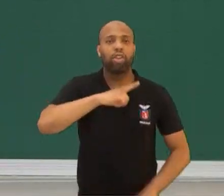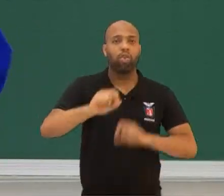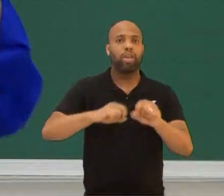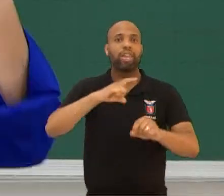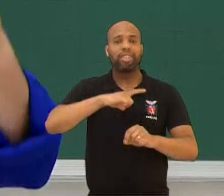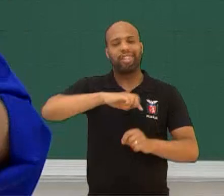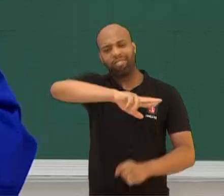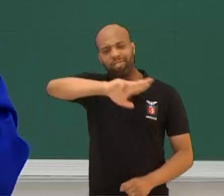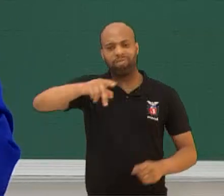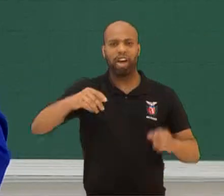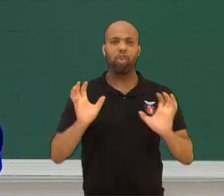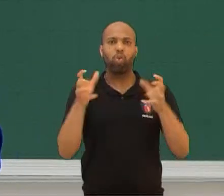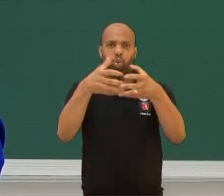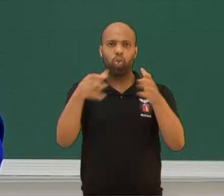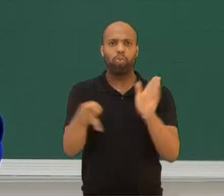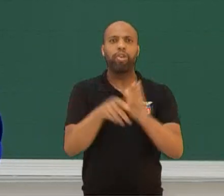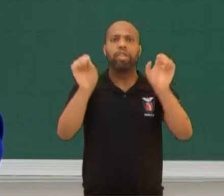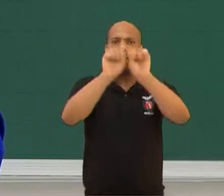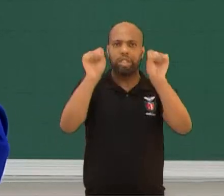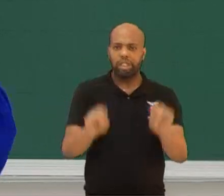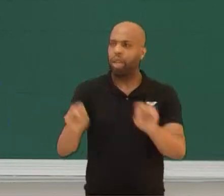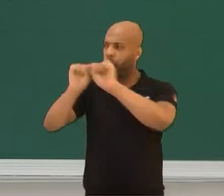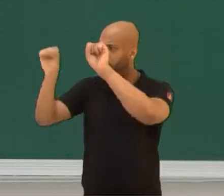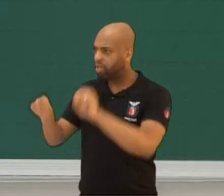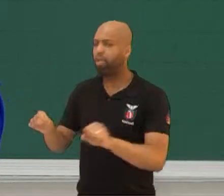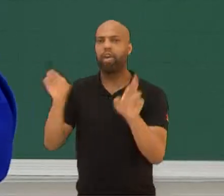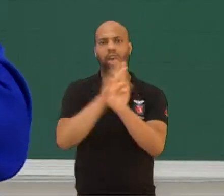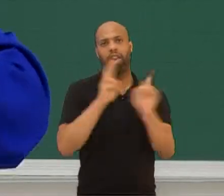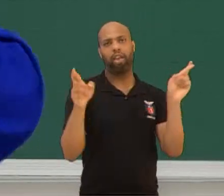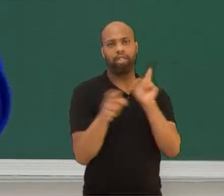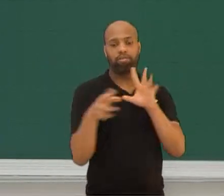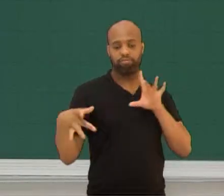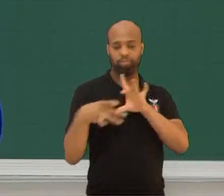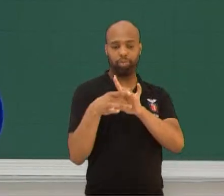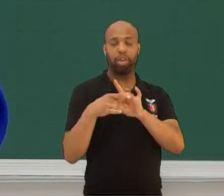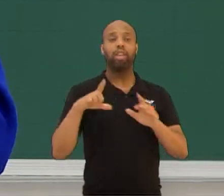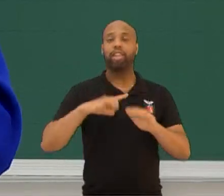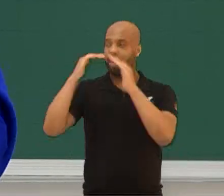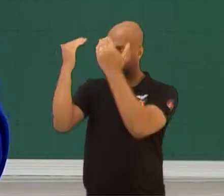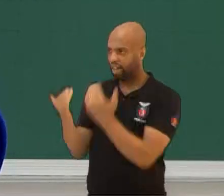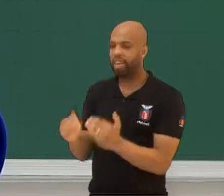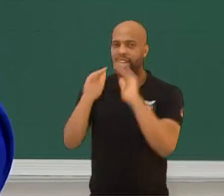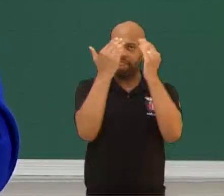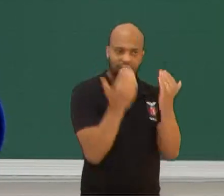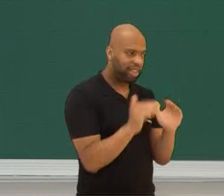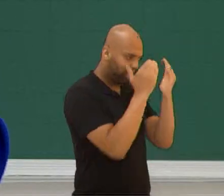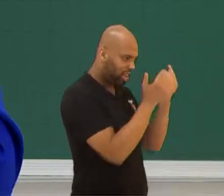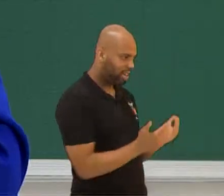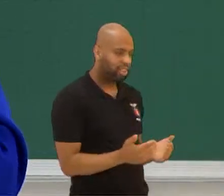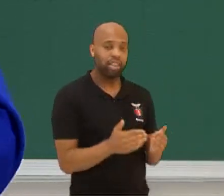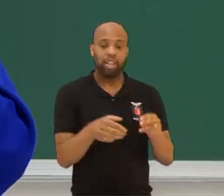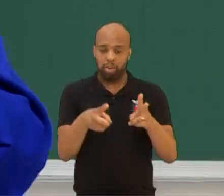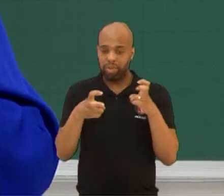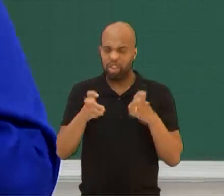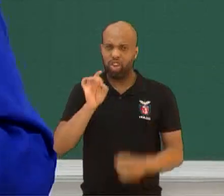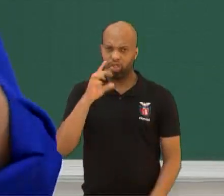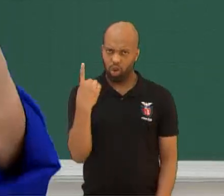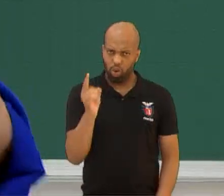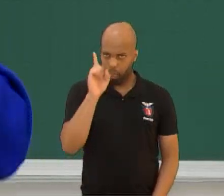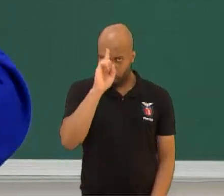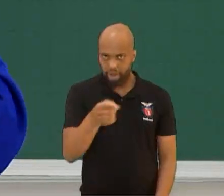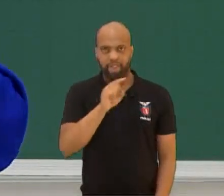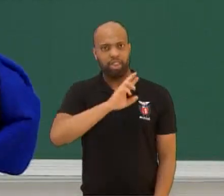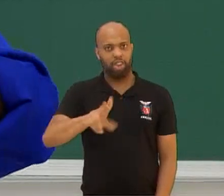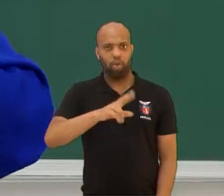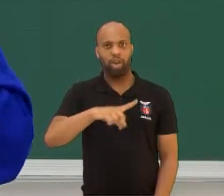um conjunto de sistemas que se interrelacionam. Então, analisando um a um, a gente percebe que não existe um que domina o outro, e